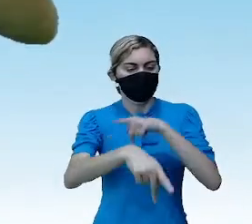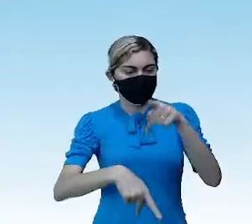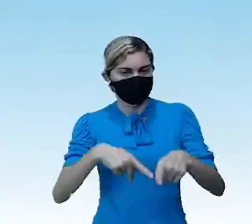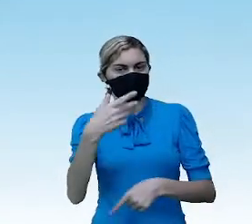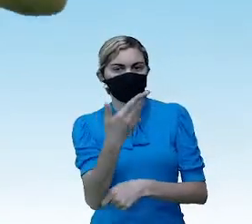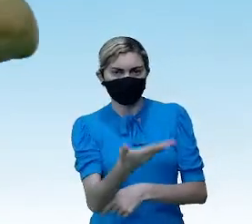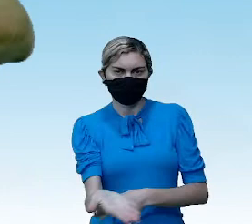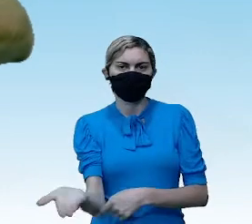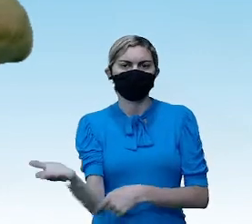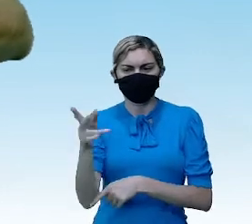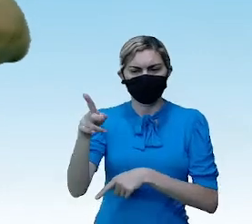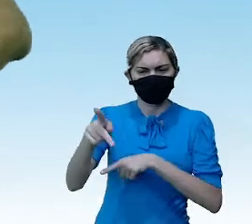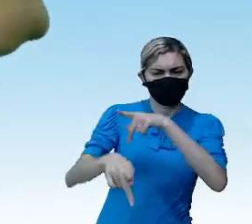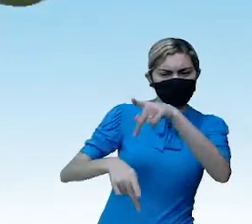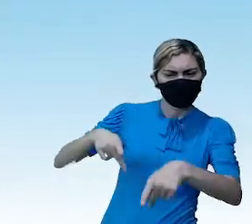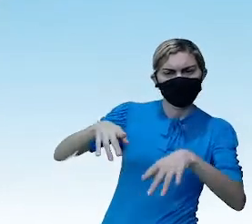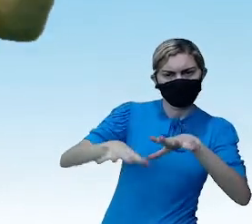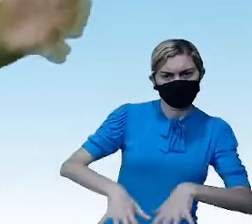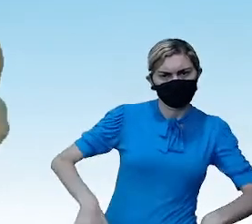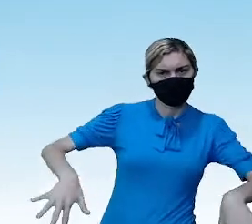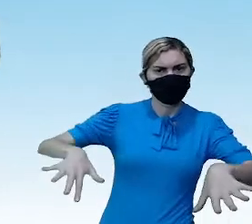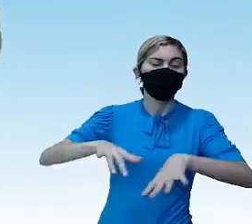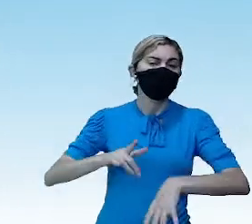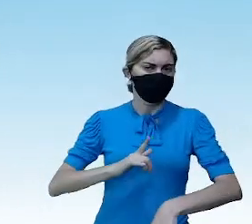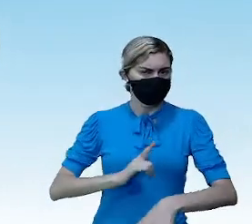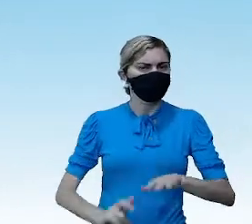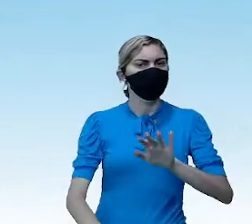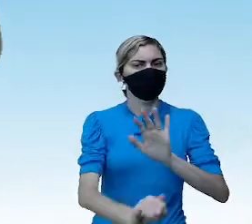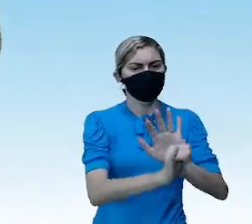Aliás, são povos que têm o que? A sua